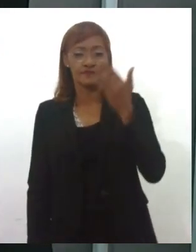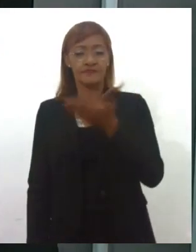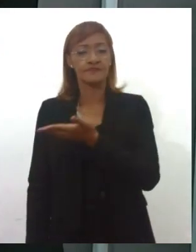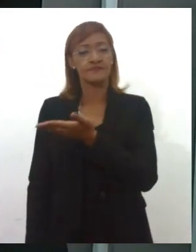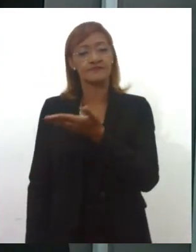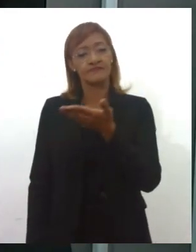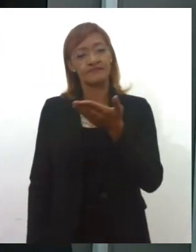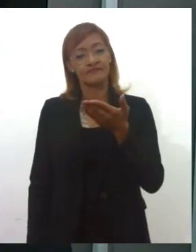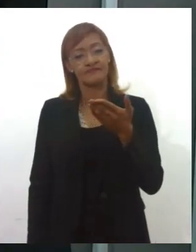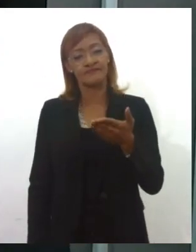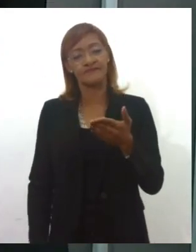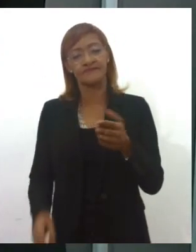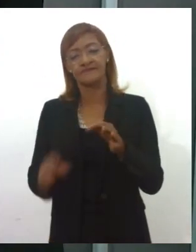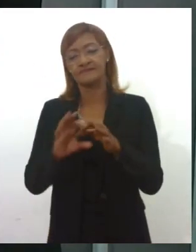todos estão à disposição de vocês sempre